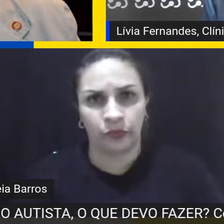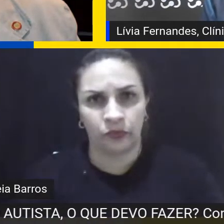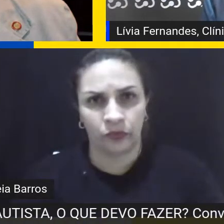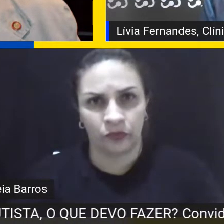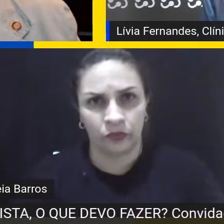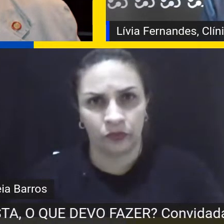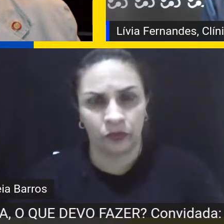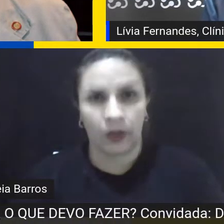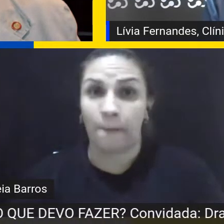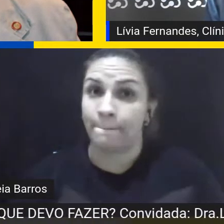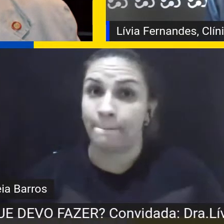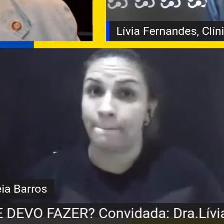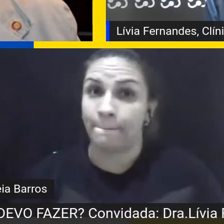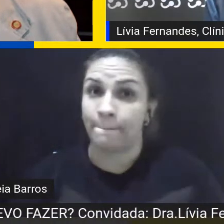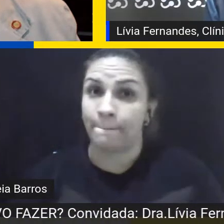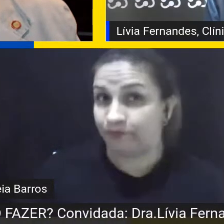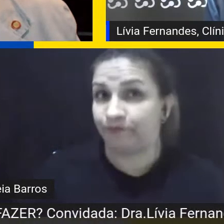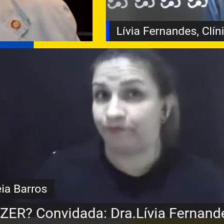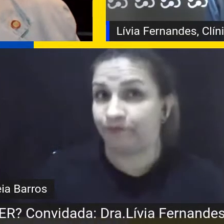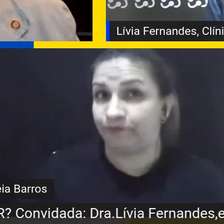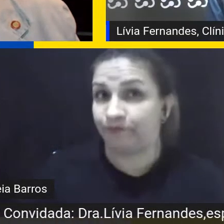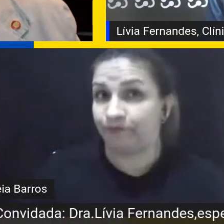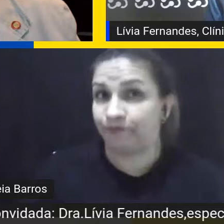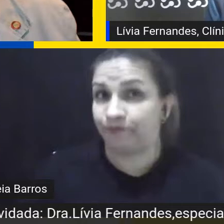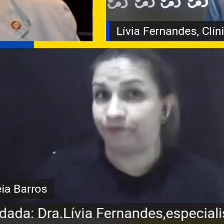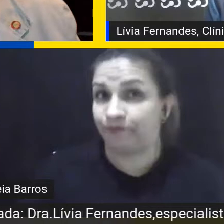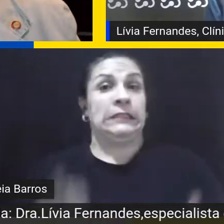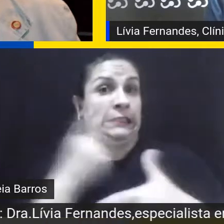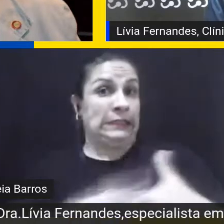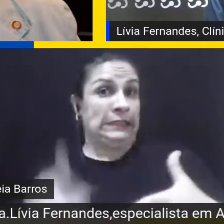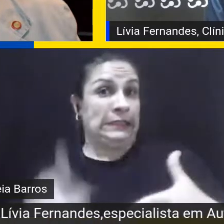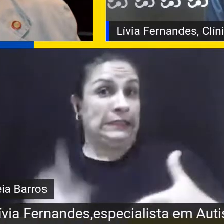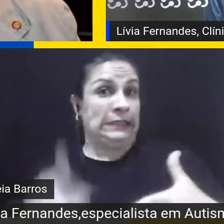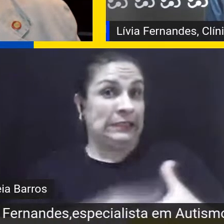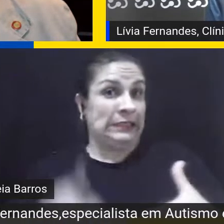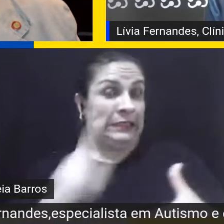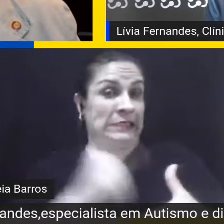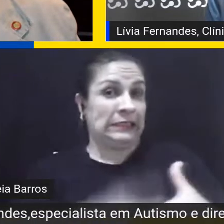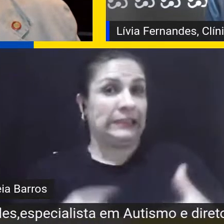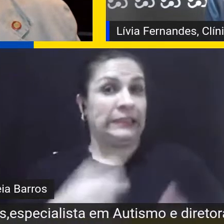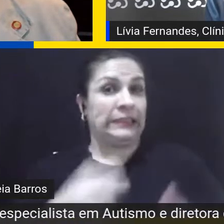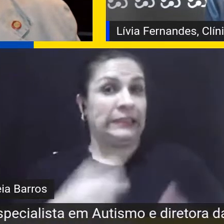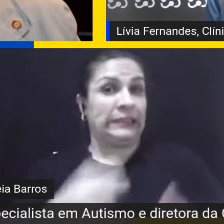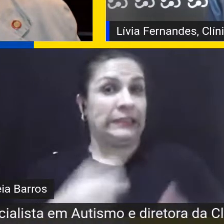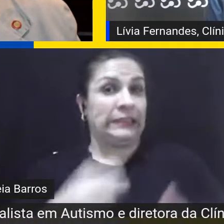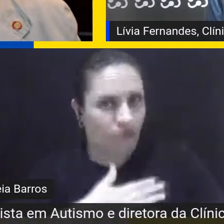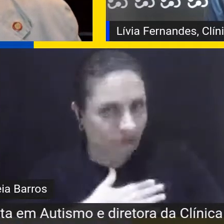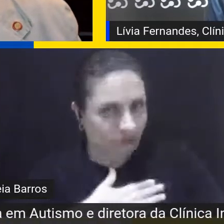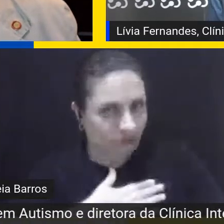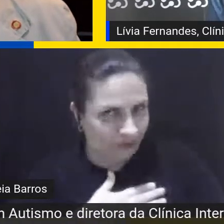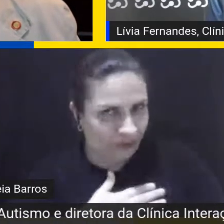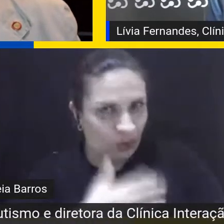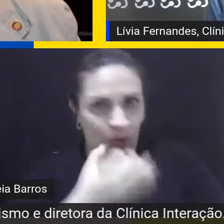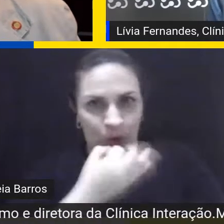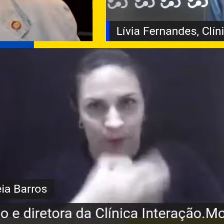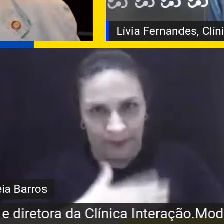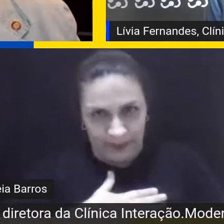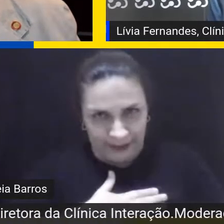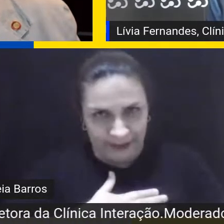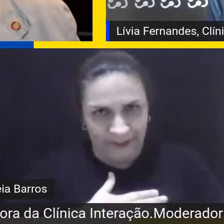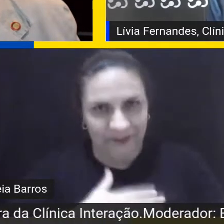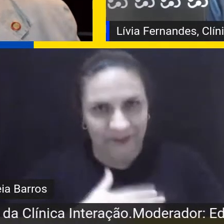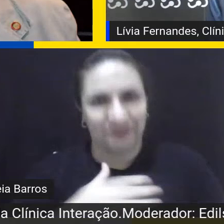Então, é um assunto muito polêmico. Eu vou dar a minha opinião, Lívia. Certo.